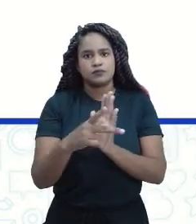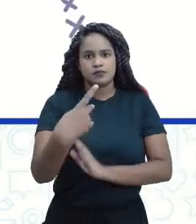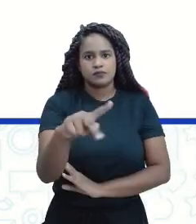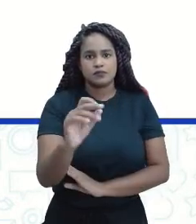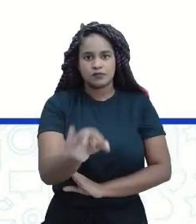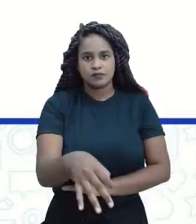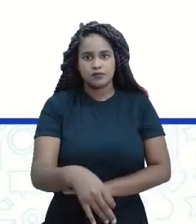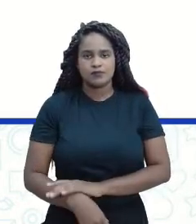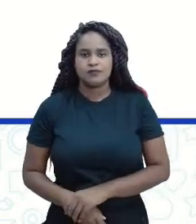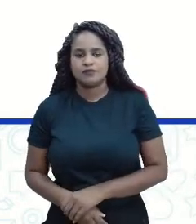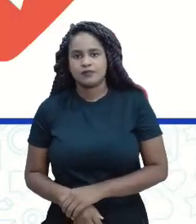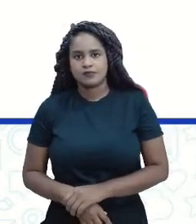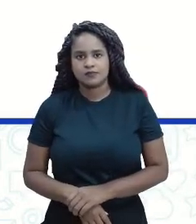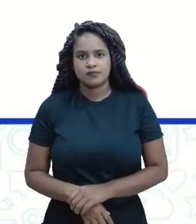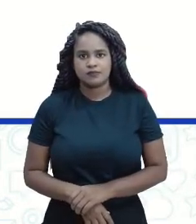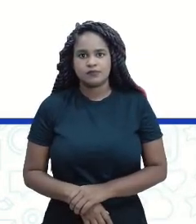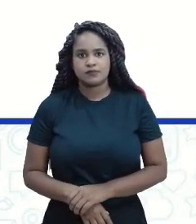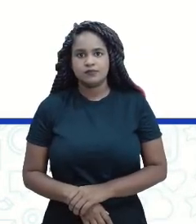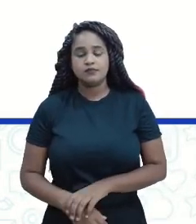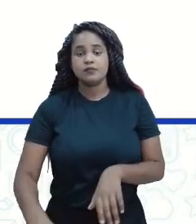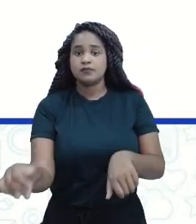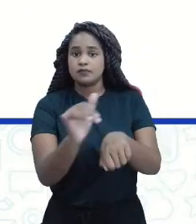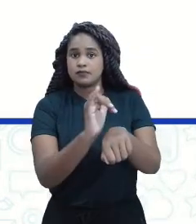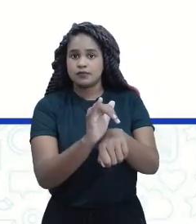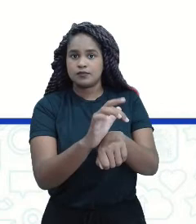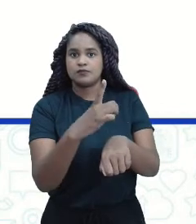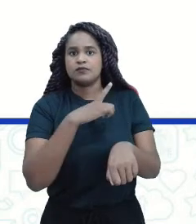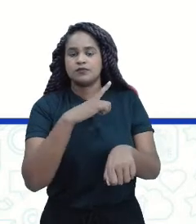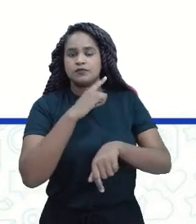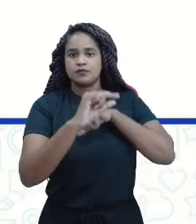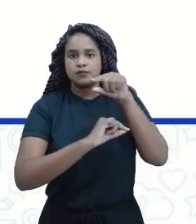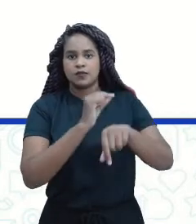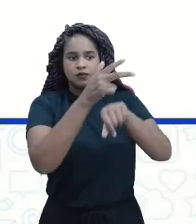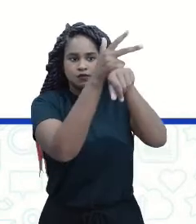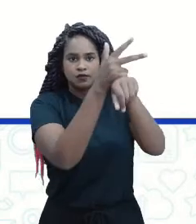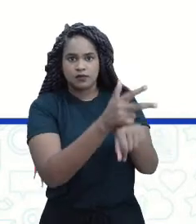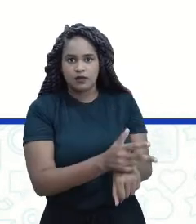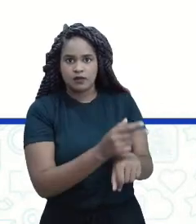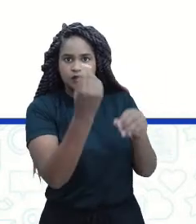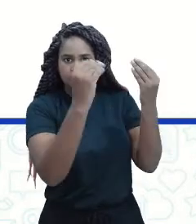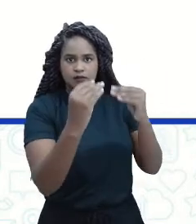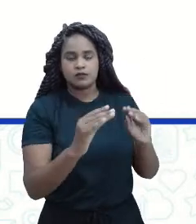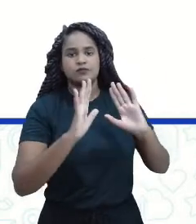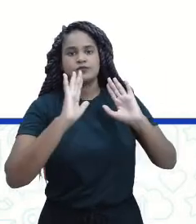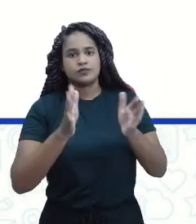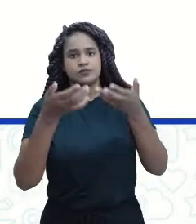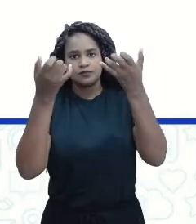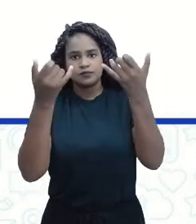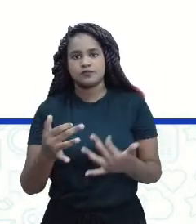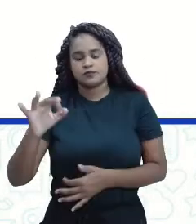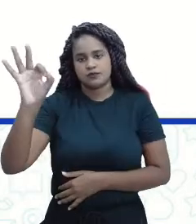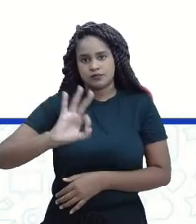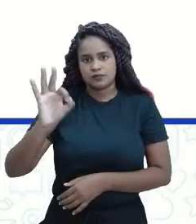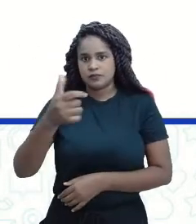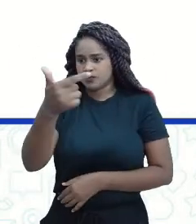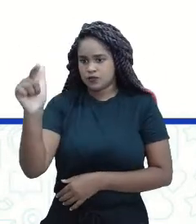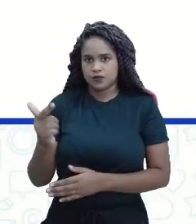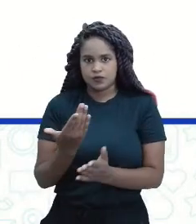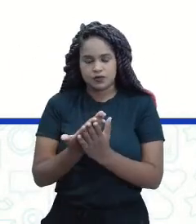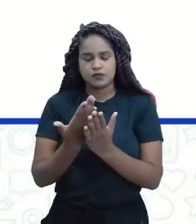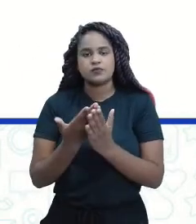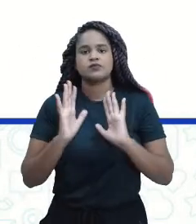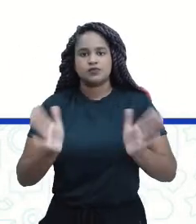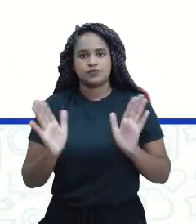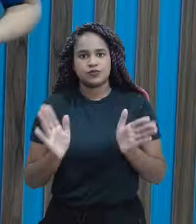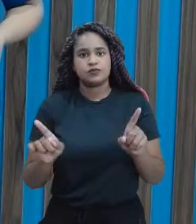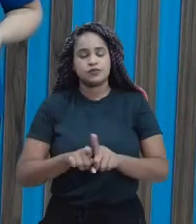tá bom? Lá no YouTube vai ter um repositório, gente. A gente já falou um pouquinho sobre porcentagem em outras aulas. Falamos